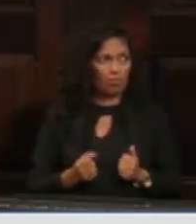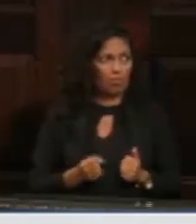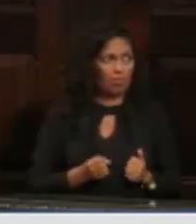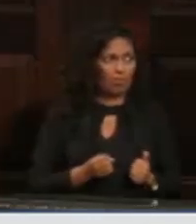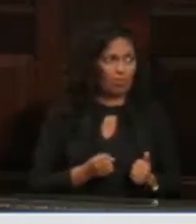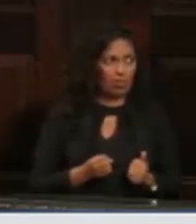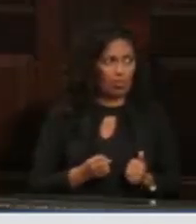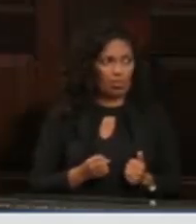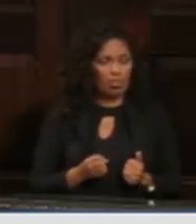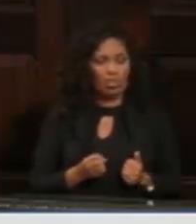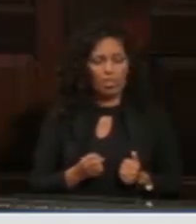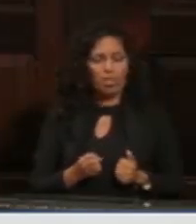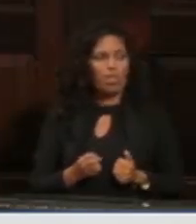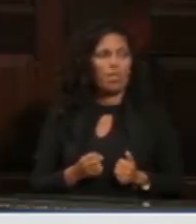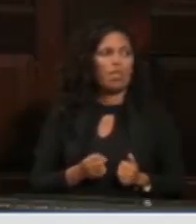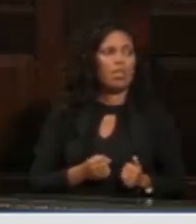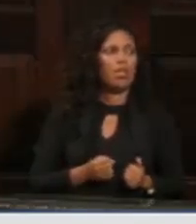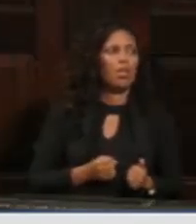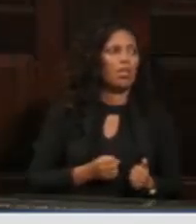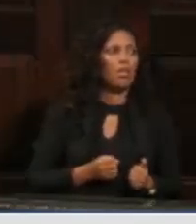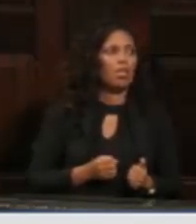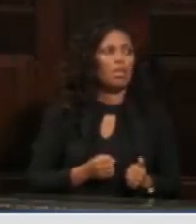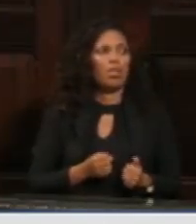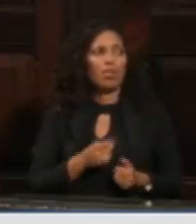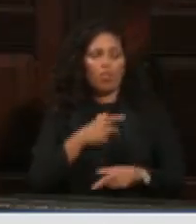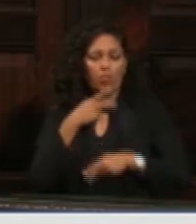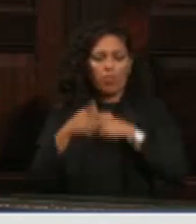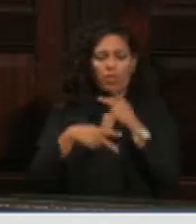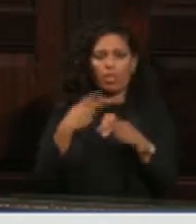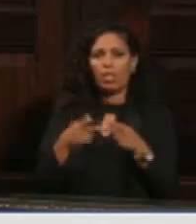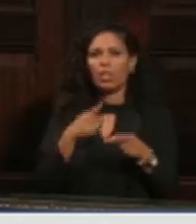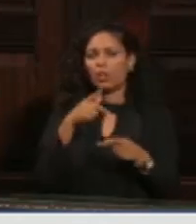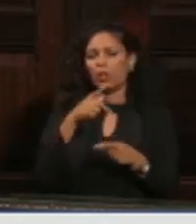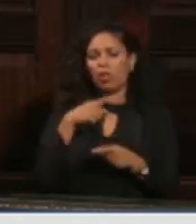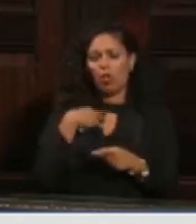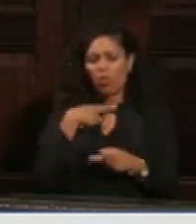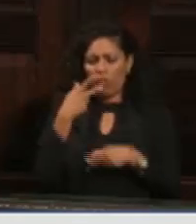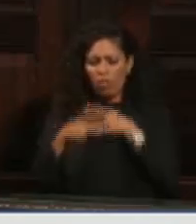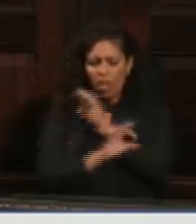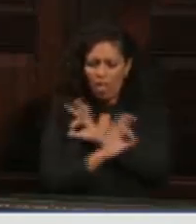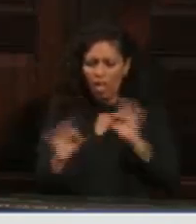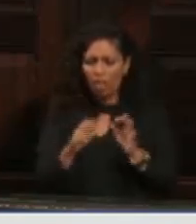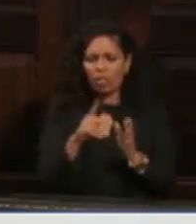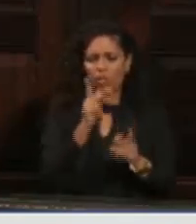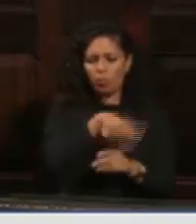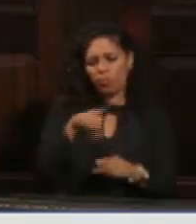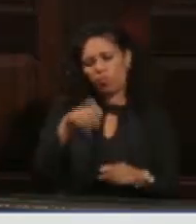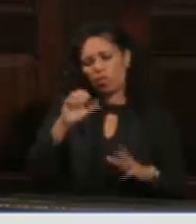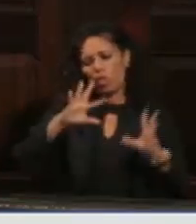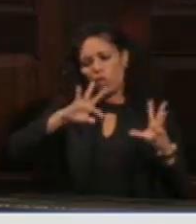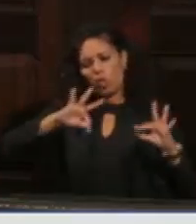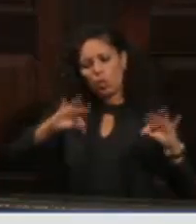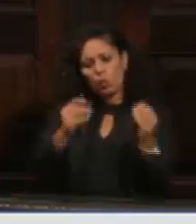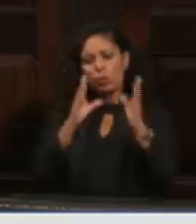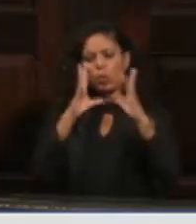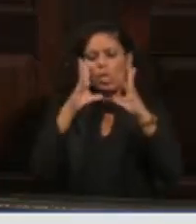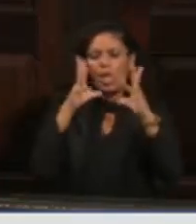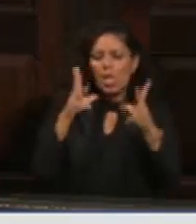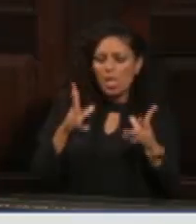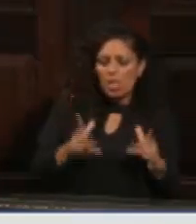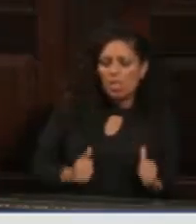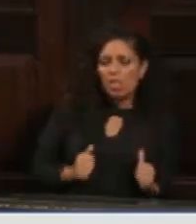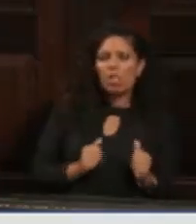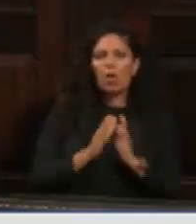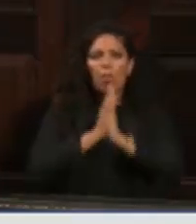tornar sacrossanto o exercício da profissão de professor, há professores que cometem erros como todos os profissionais, há limites